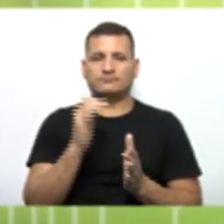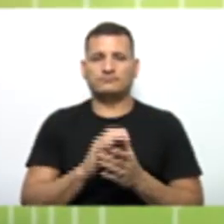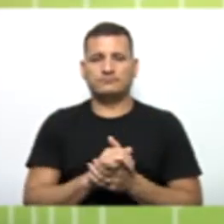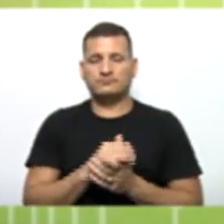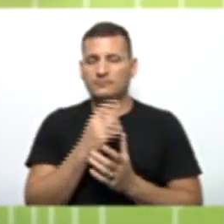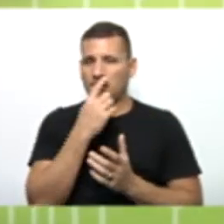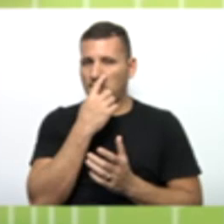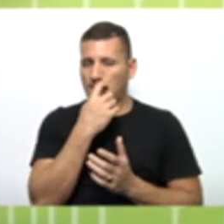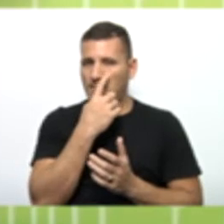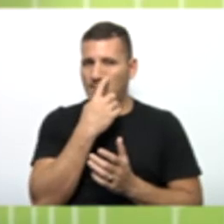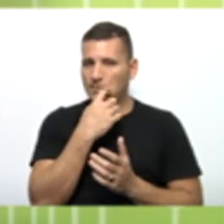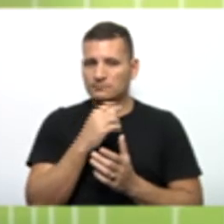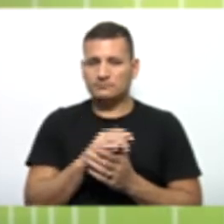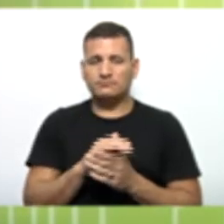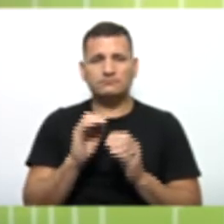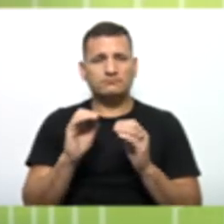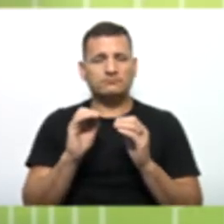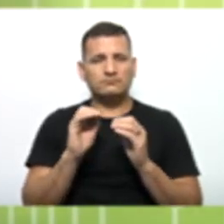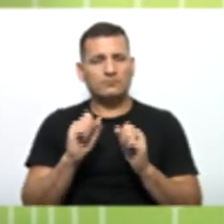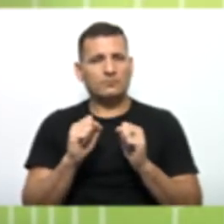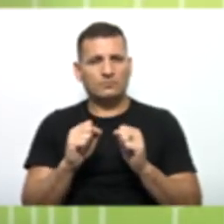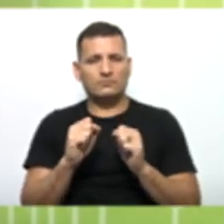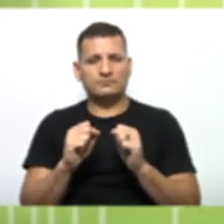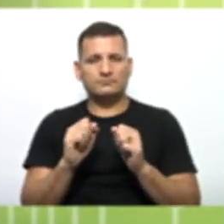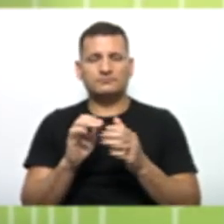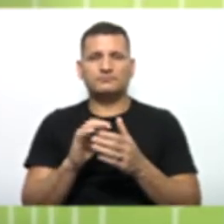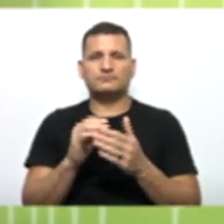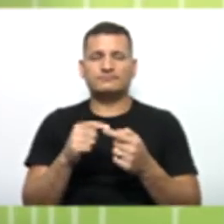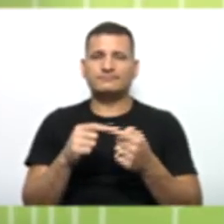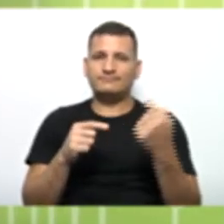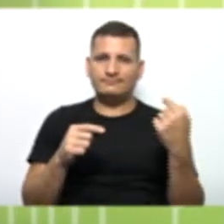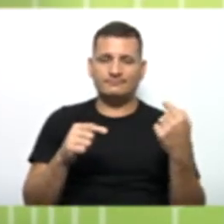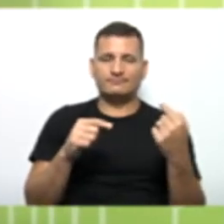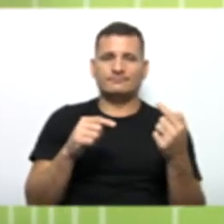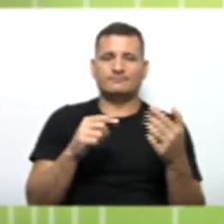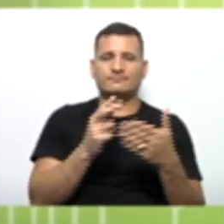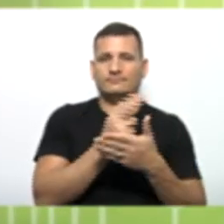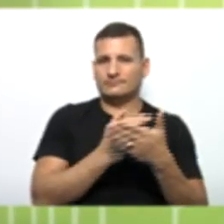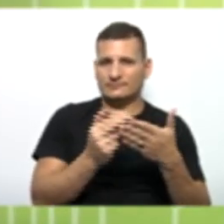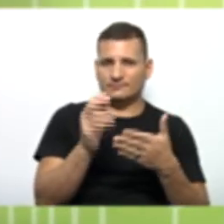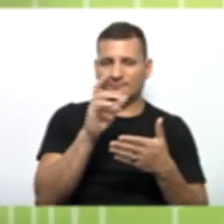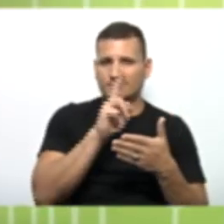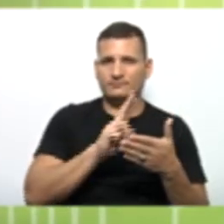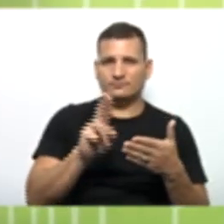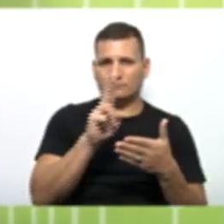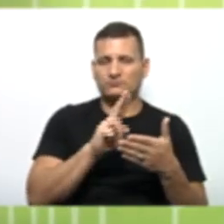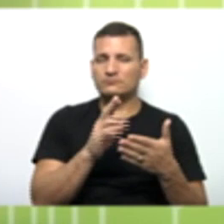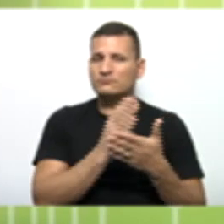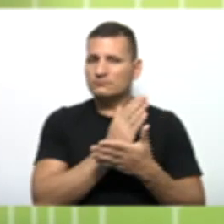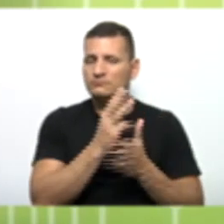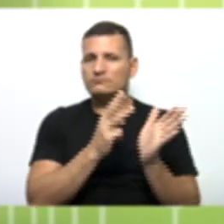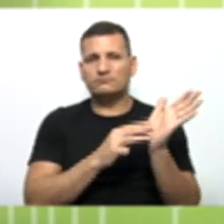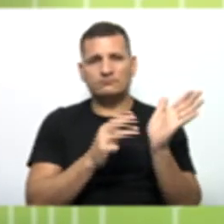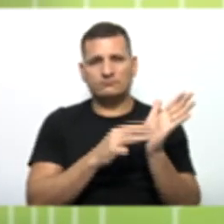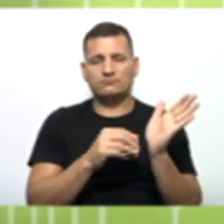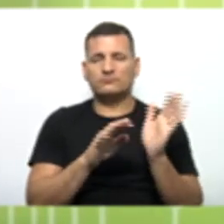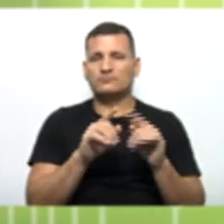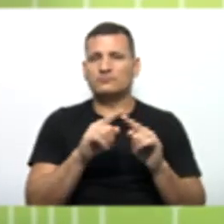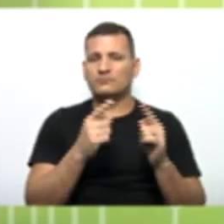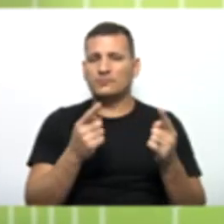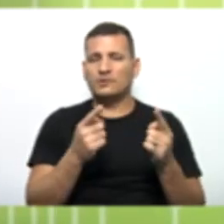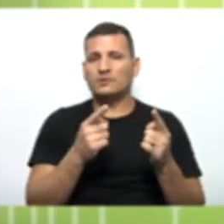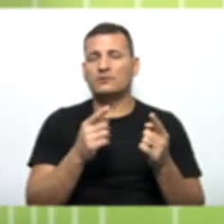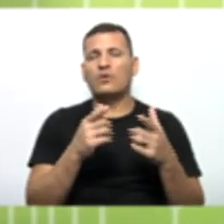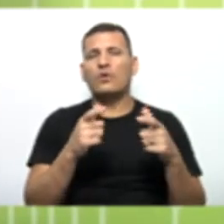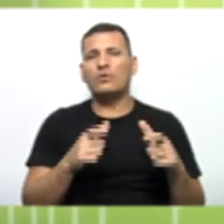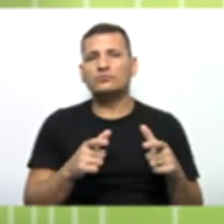até identificar alguns métodos lá no diagrama de caso de uso, mas ele vai ser especificado